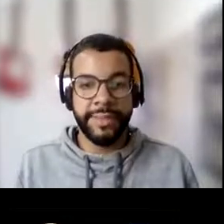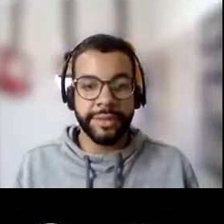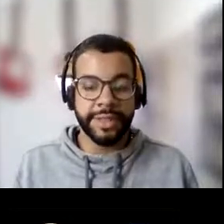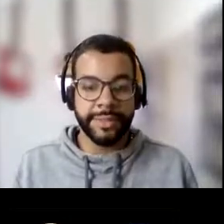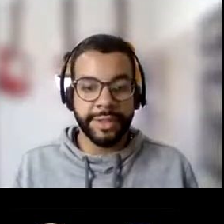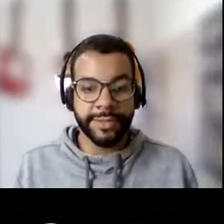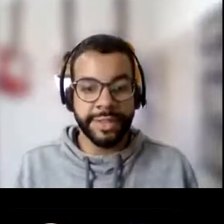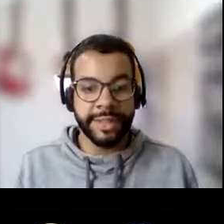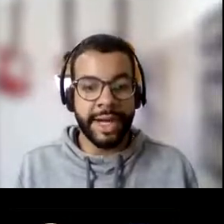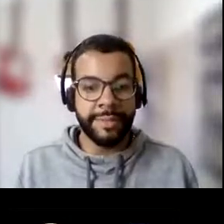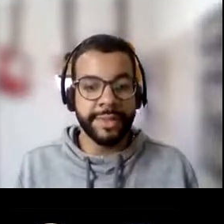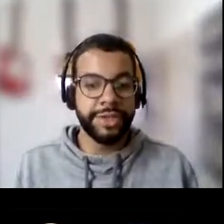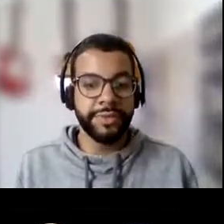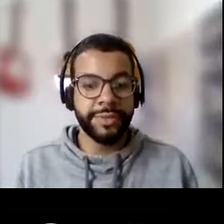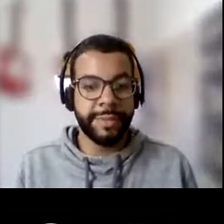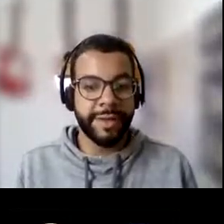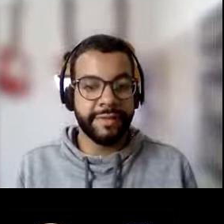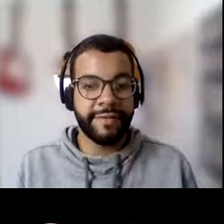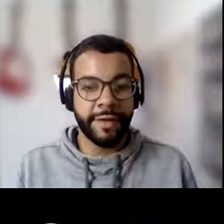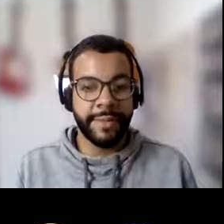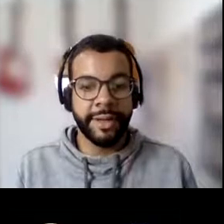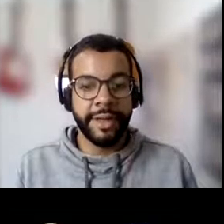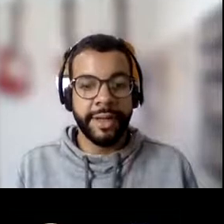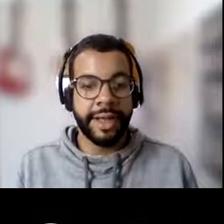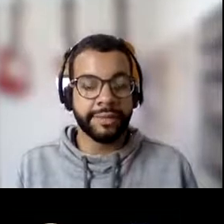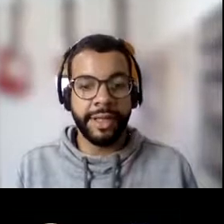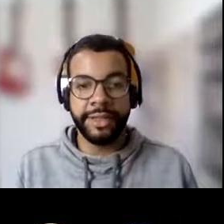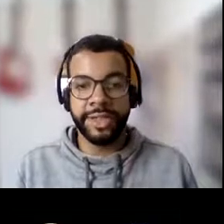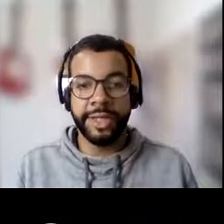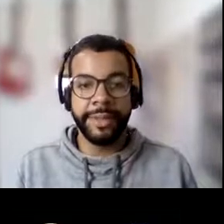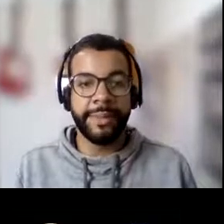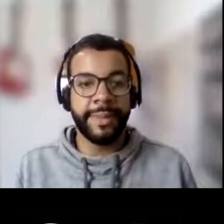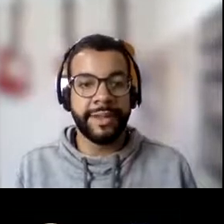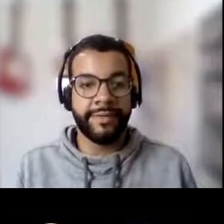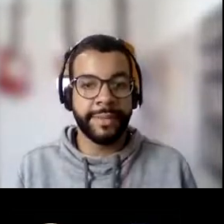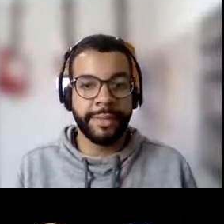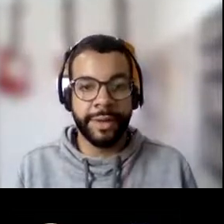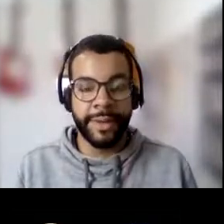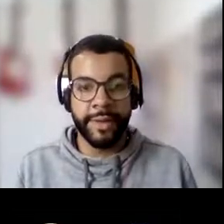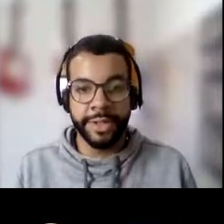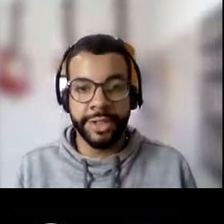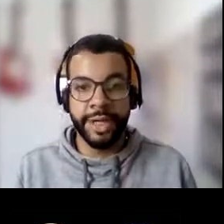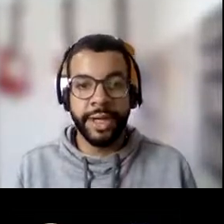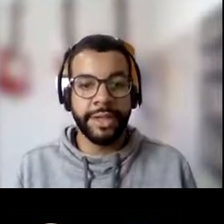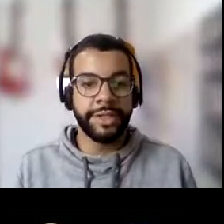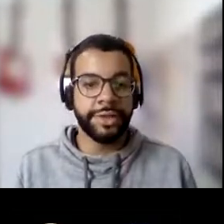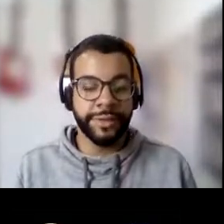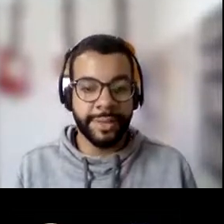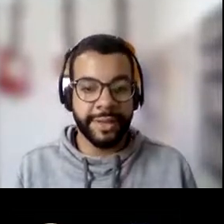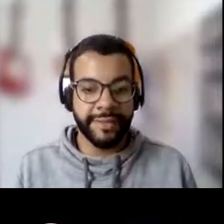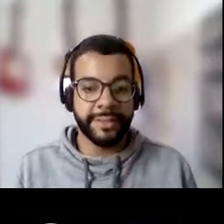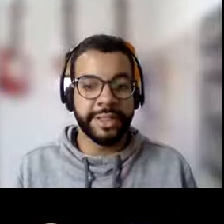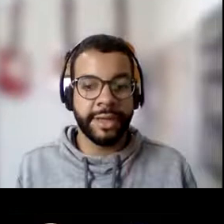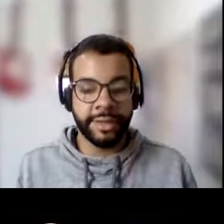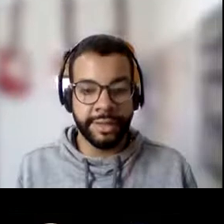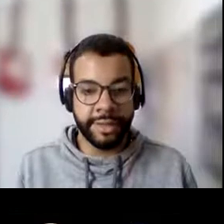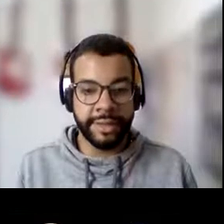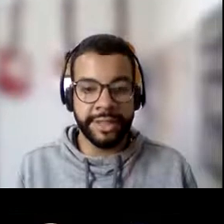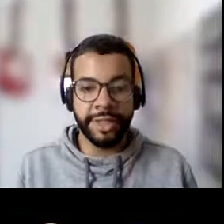estão participando devem receber os e-mails das próximas etapas. A gente usa uma plataforma né, que é o Talent Hub, que é uma plataforma da própria Bosch. A gente já usou uma